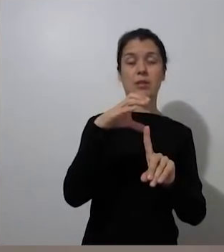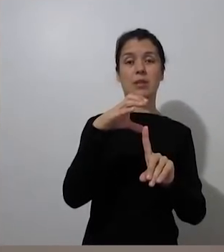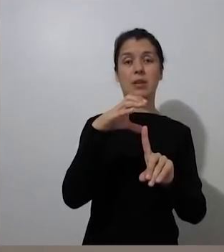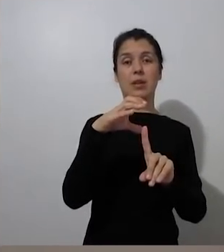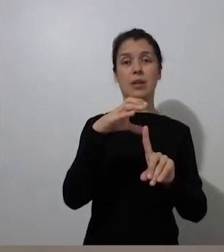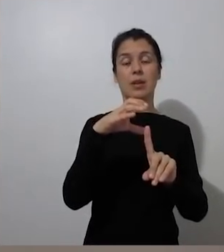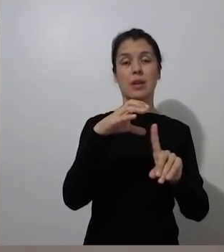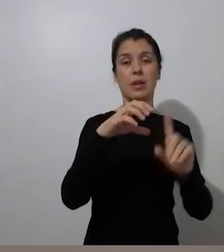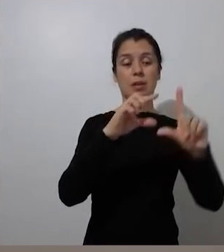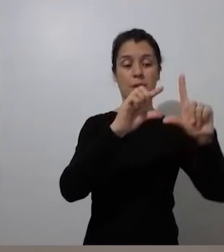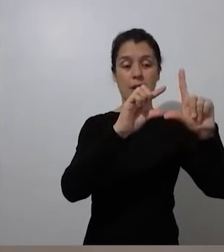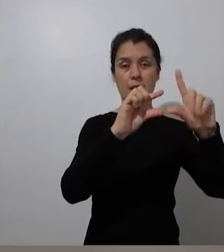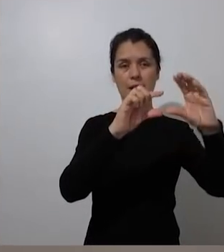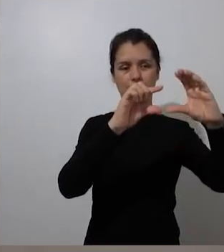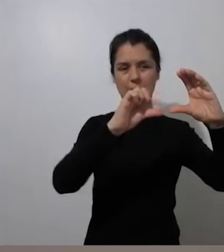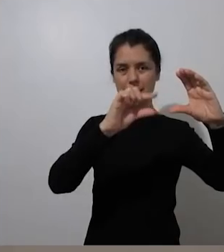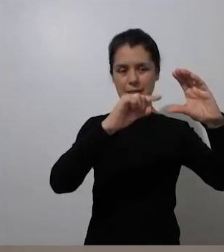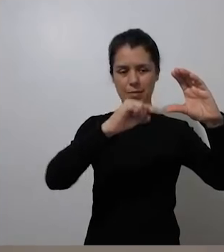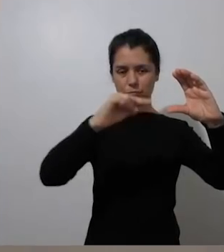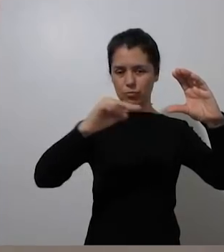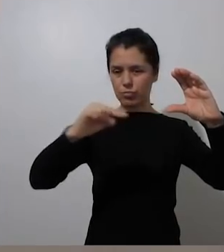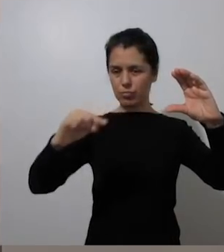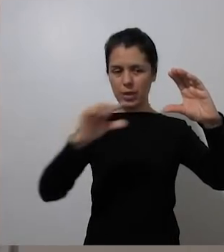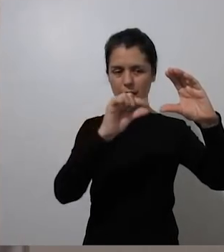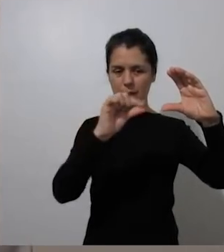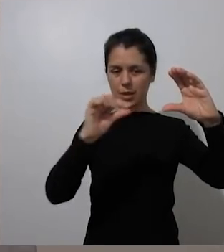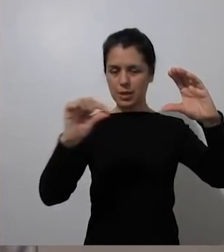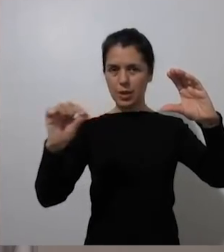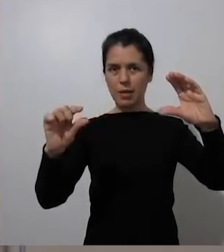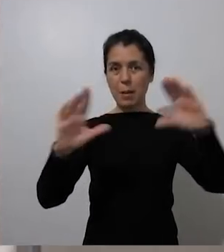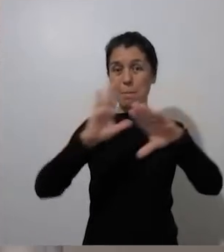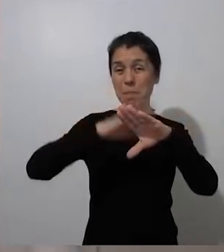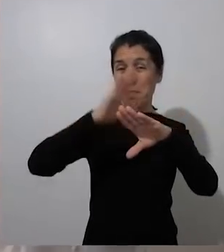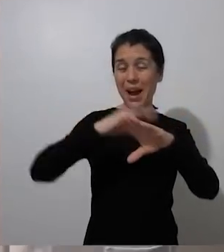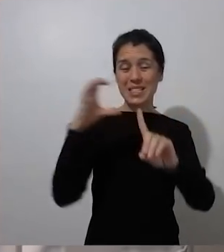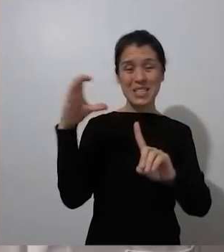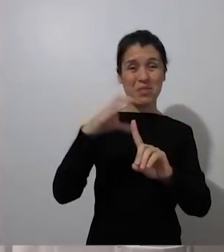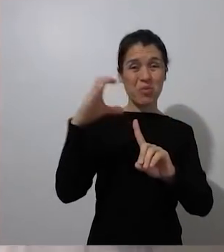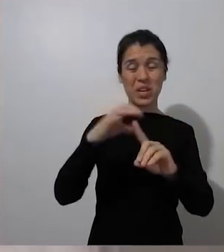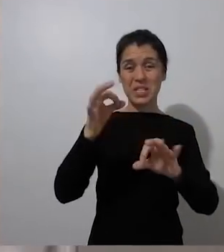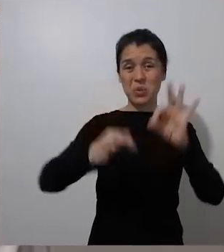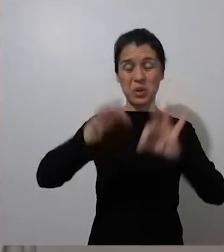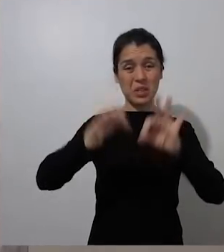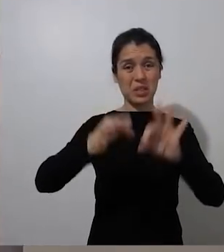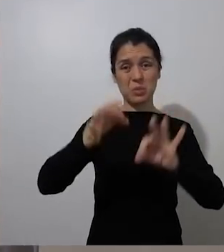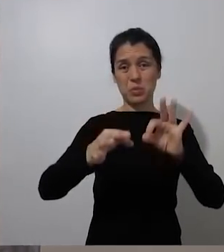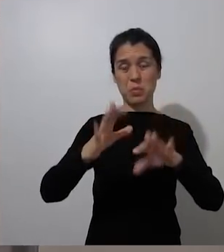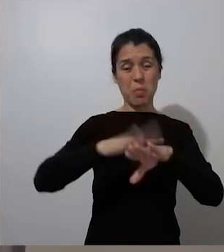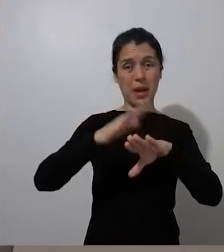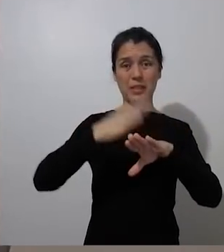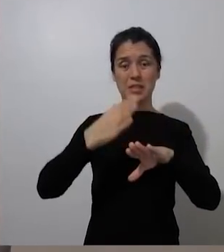em mais receptores. E aí o que vai acontecer? Vai gerar muito mais efeito colateral. Então uma imipramina,